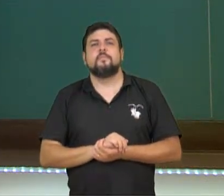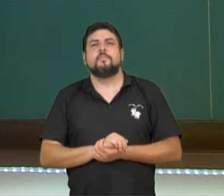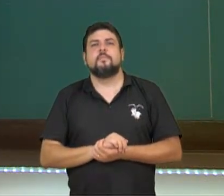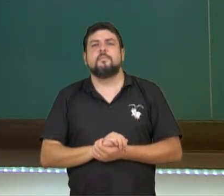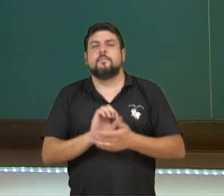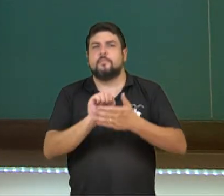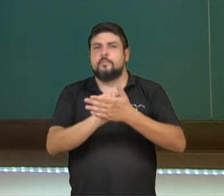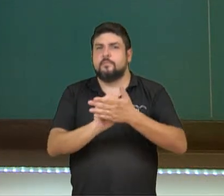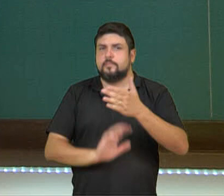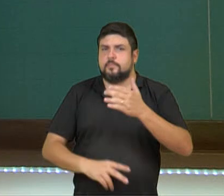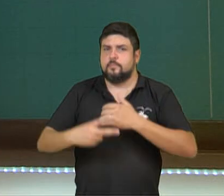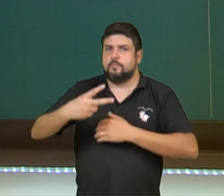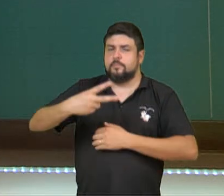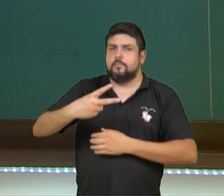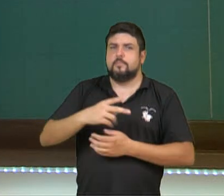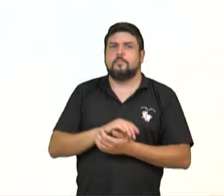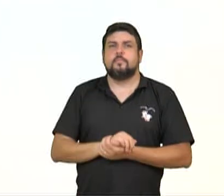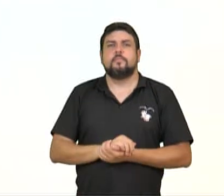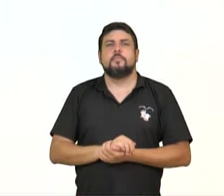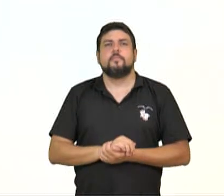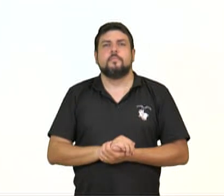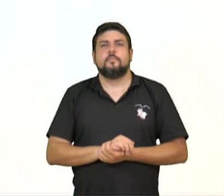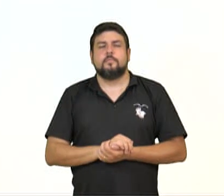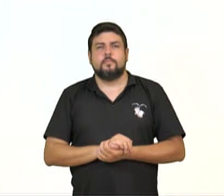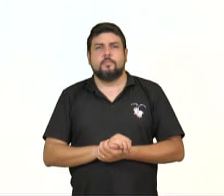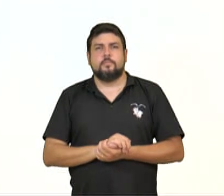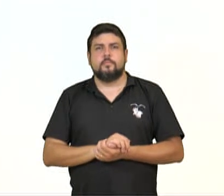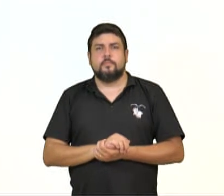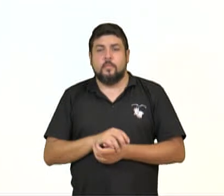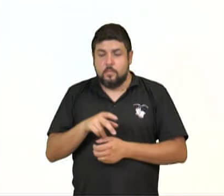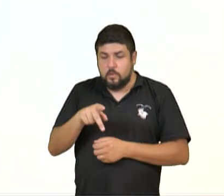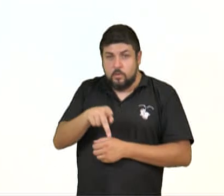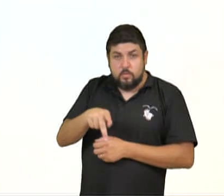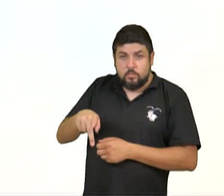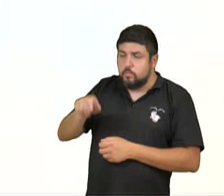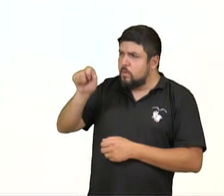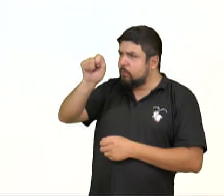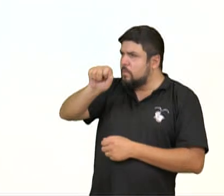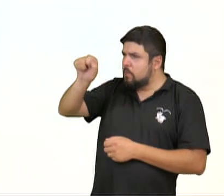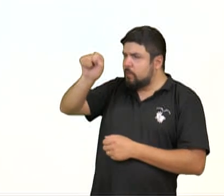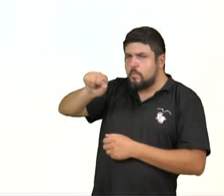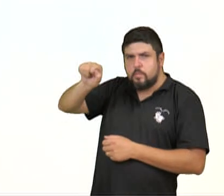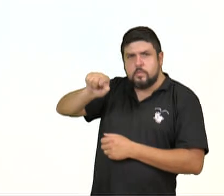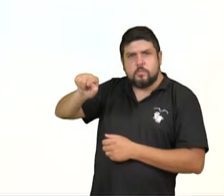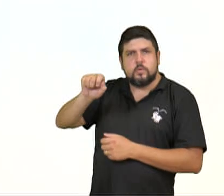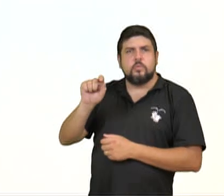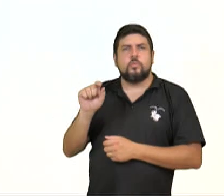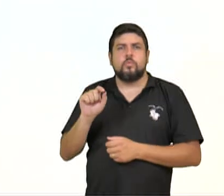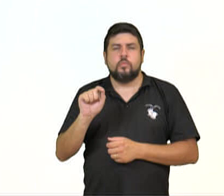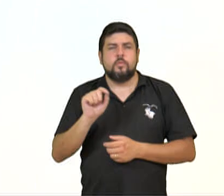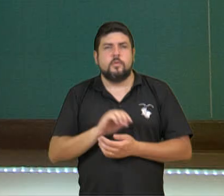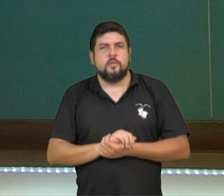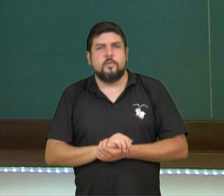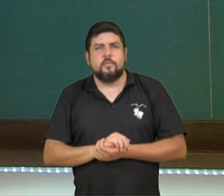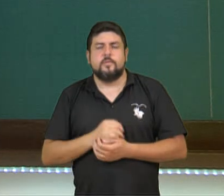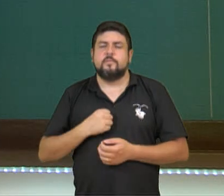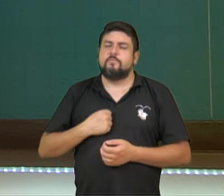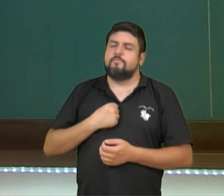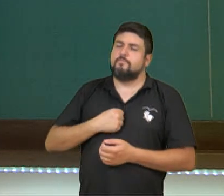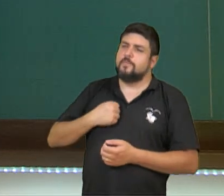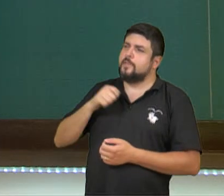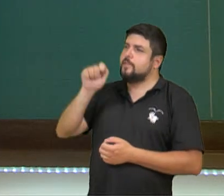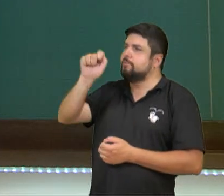Praticando 2, ok? Segunda atividade. Um professor escreveu na lousa o seguinte. Olha lá, que saudade de escrever na lousa,